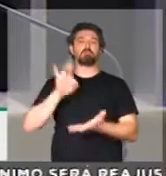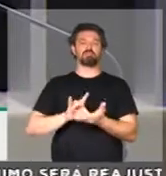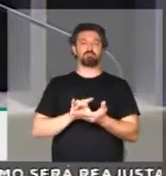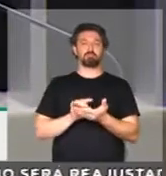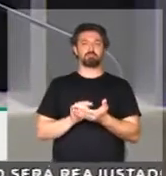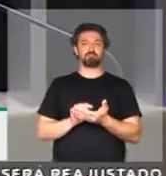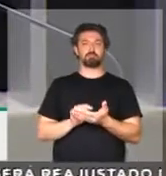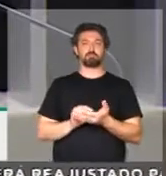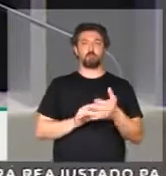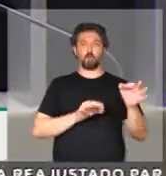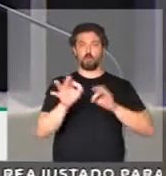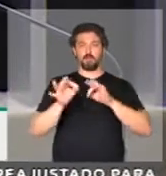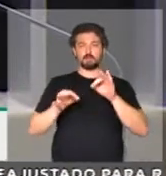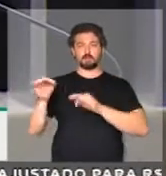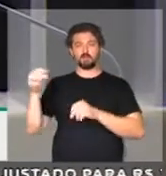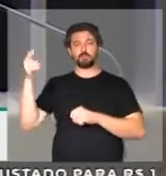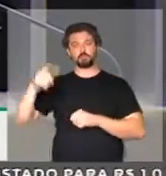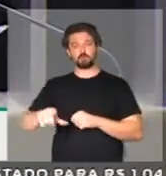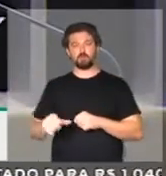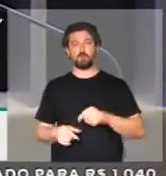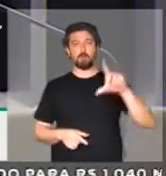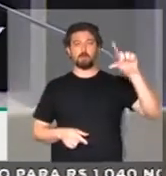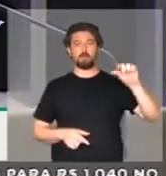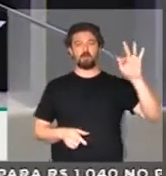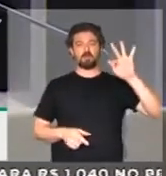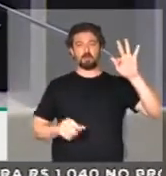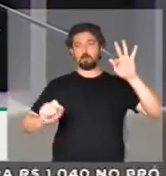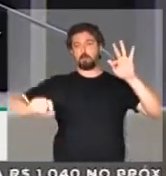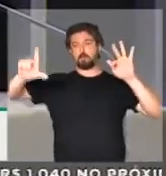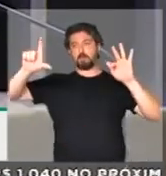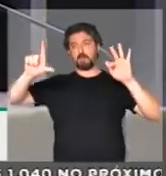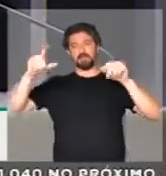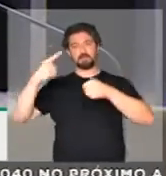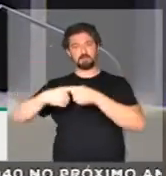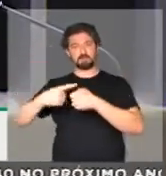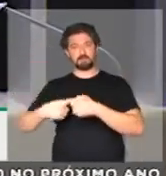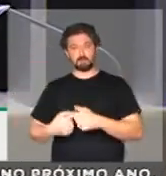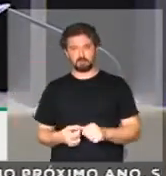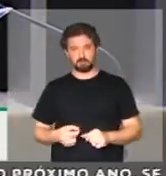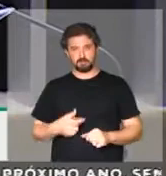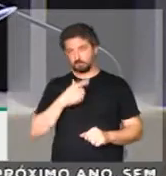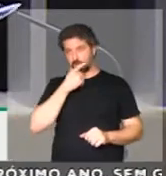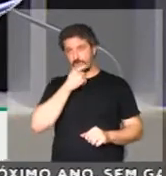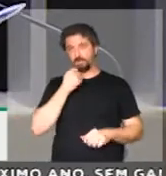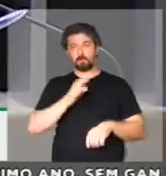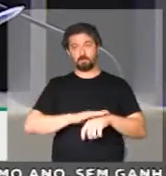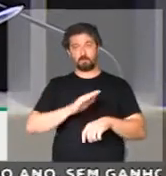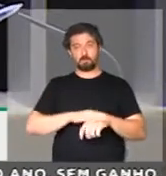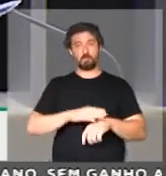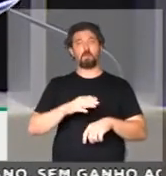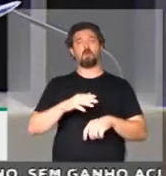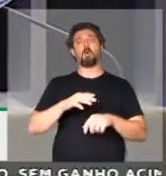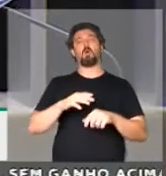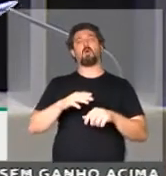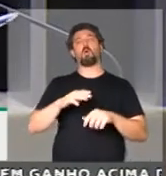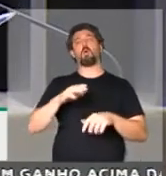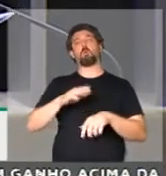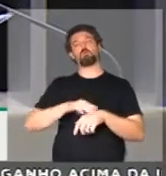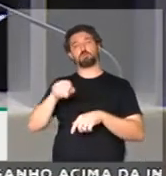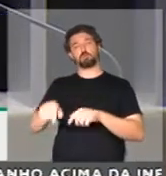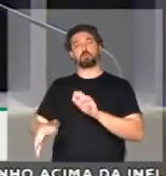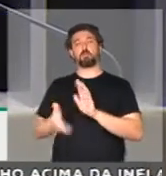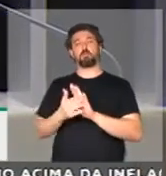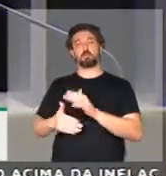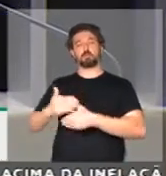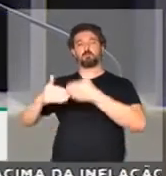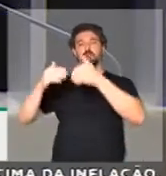e ser pensada na perspectiva do desenvolvimento, no propósito de fortalecer o estado de bem-estar social